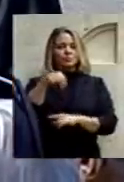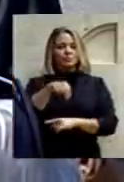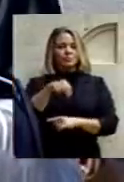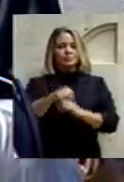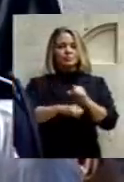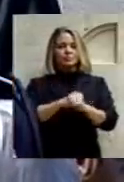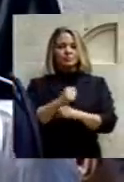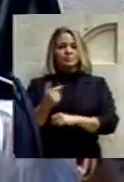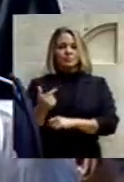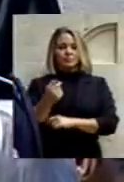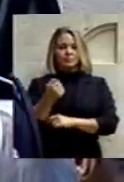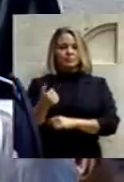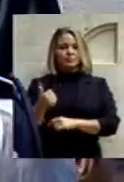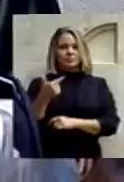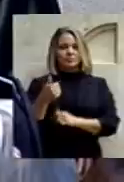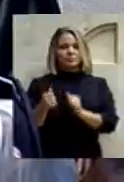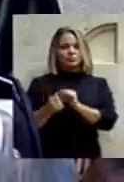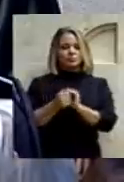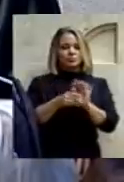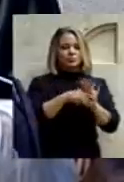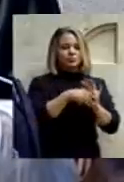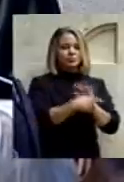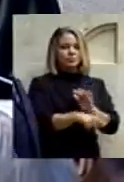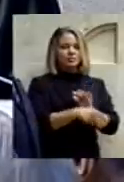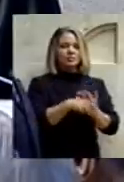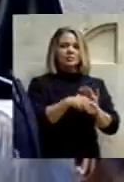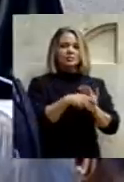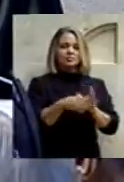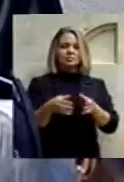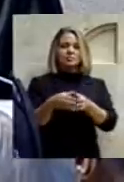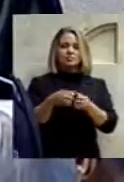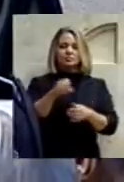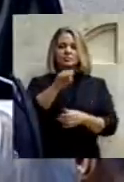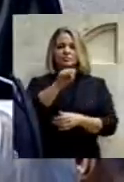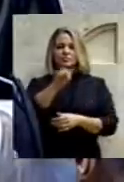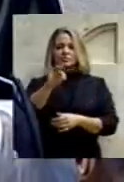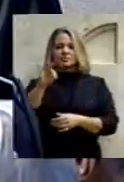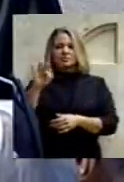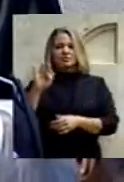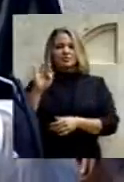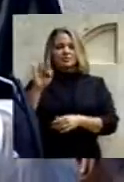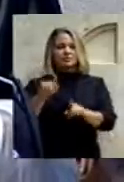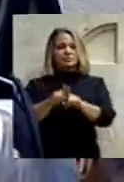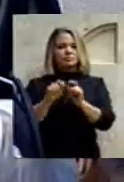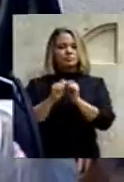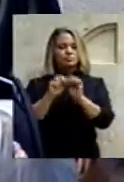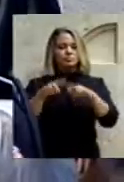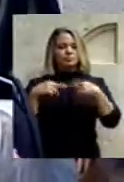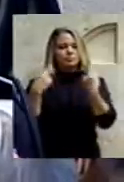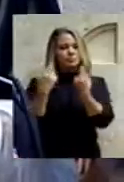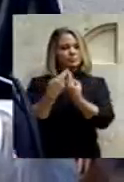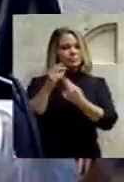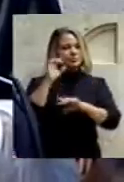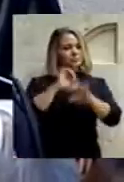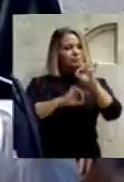2012, perante os senhores membros do Supremo Tribunal Federal, reunidos em sessão solene, presente o senhor Procurador-Geral